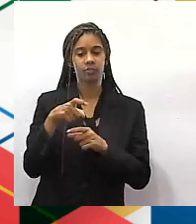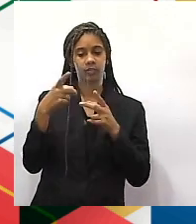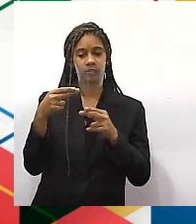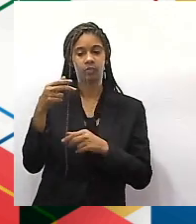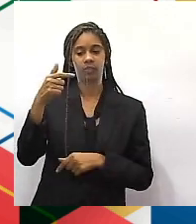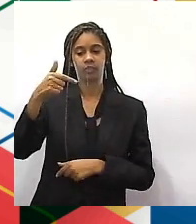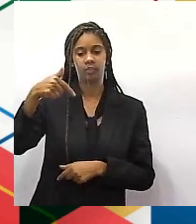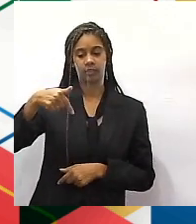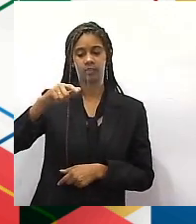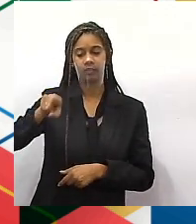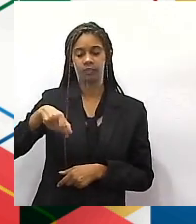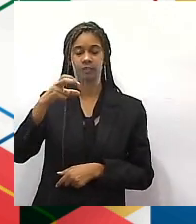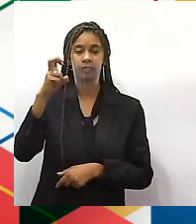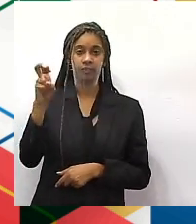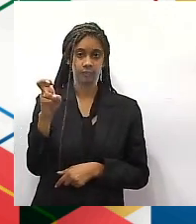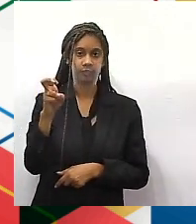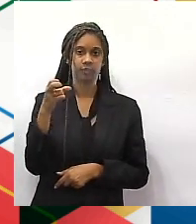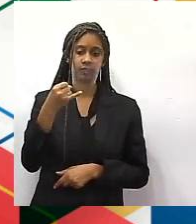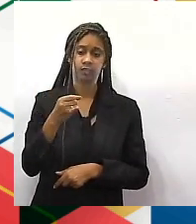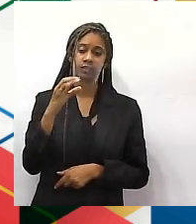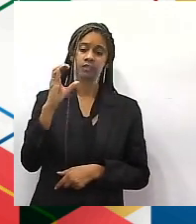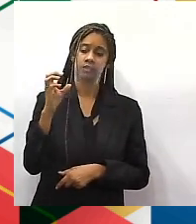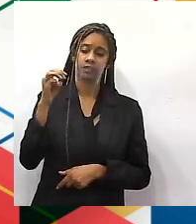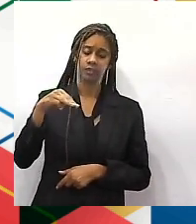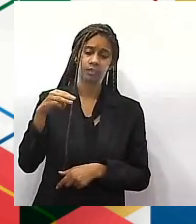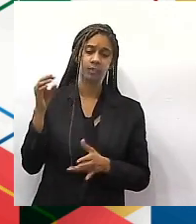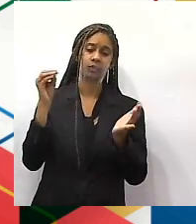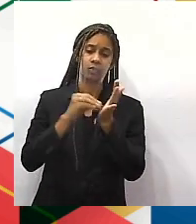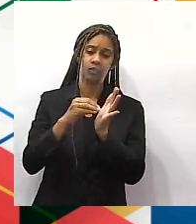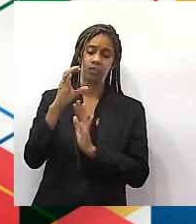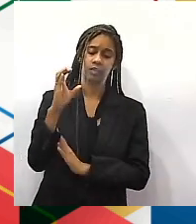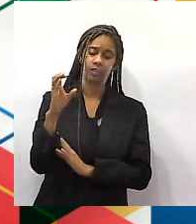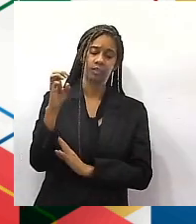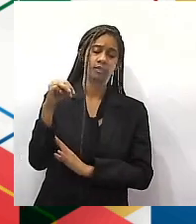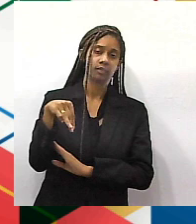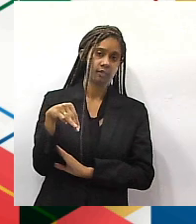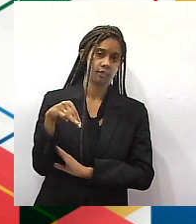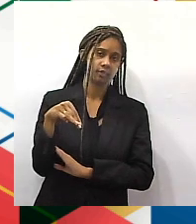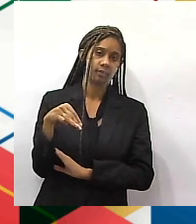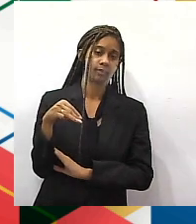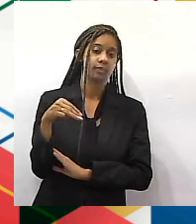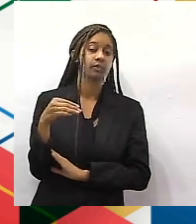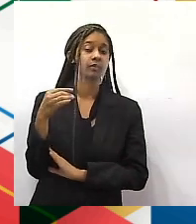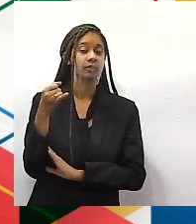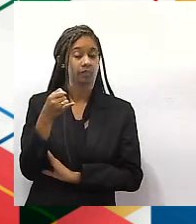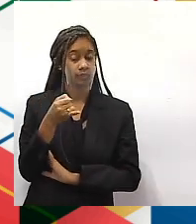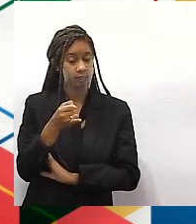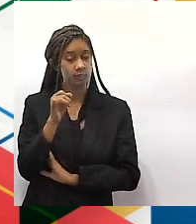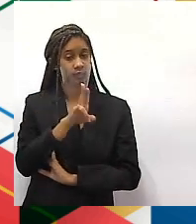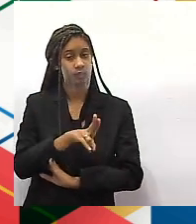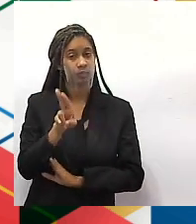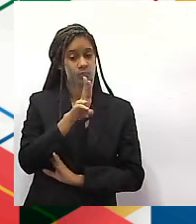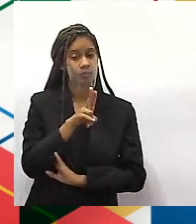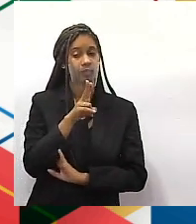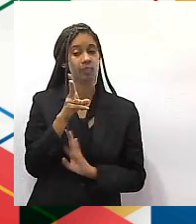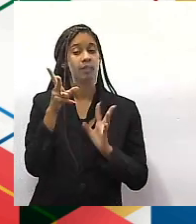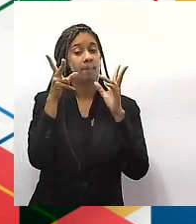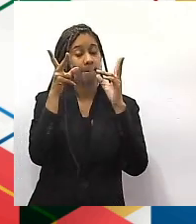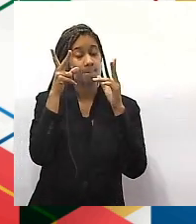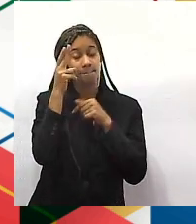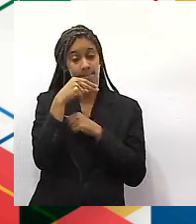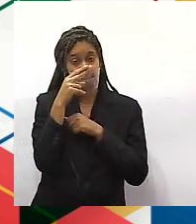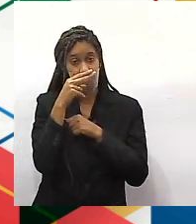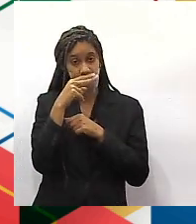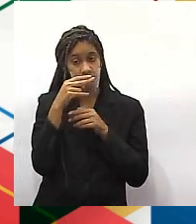em centímetros, você colocaria a unidade. E isso você fazendo com os segmentos que estão na mesma transversal. Eu